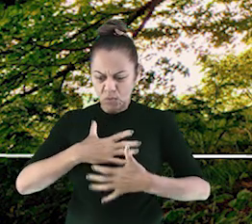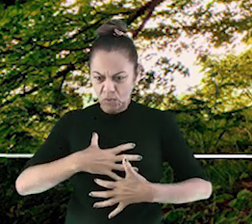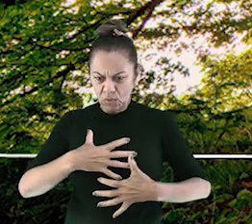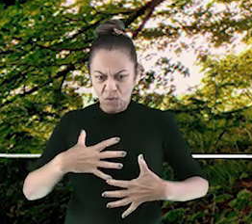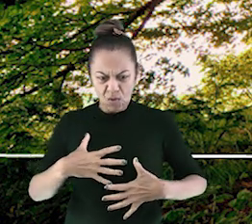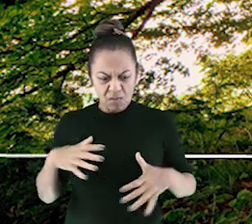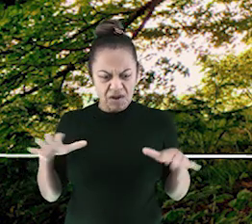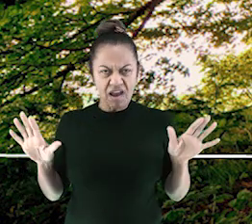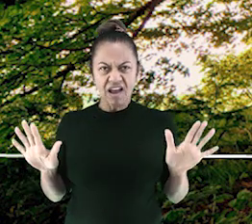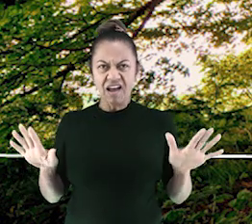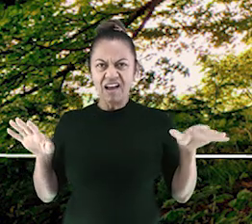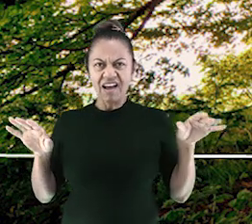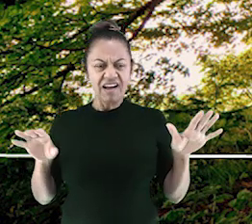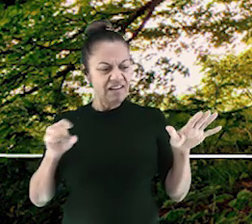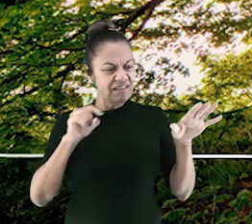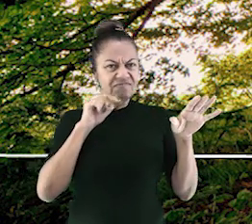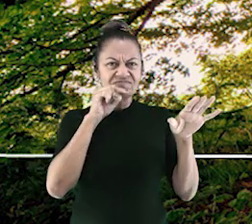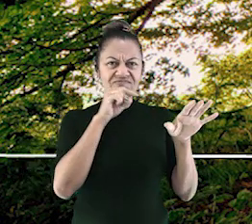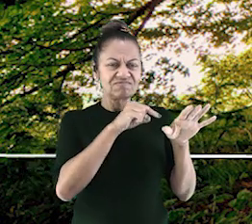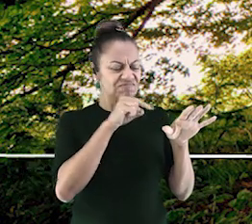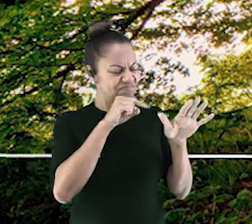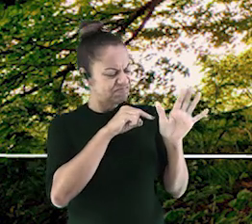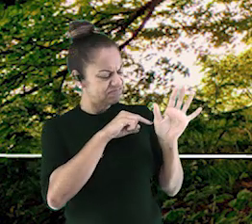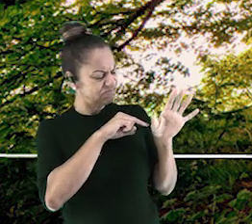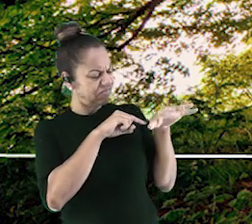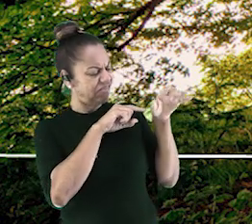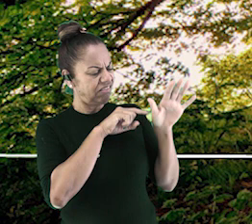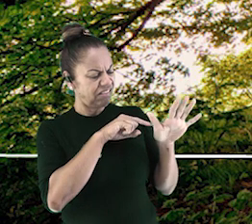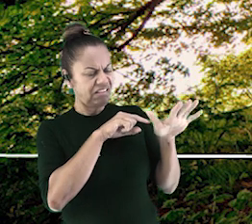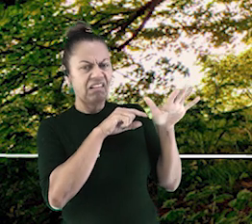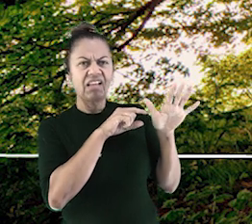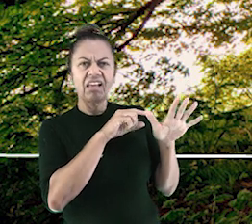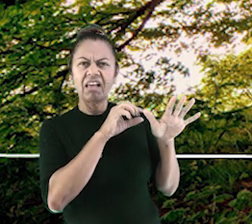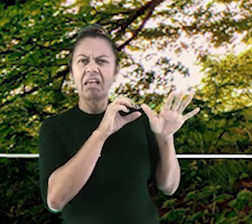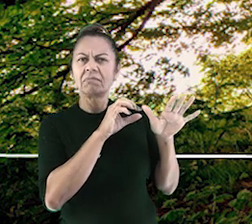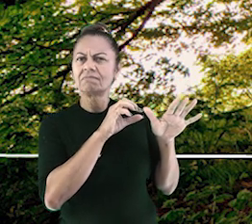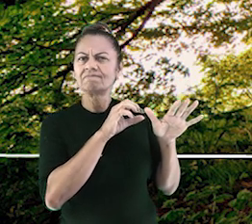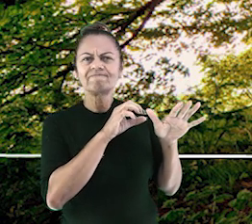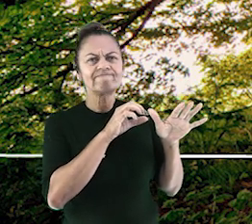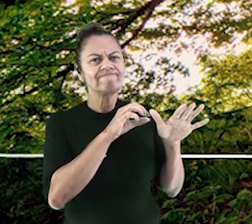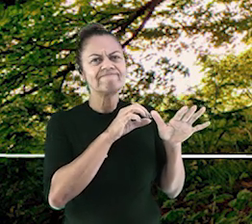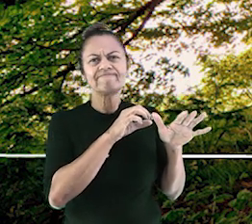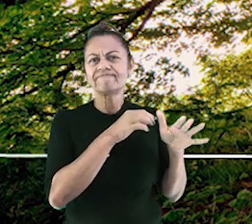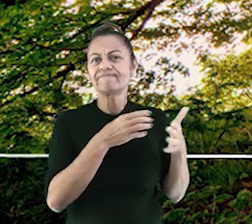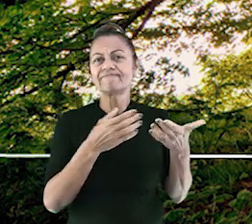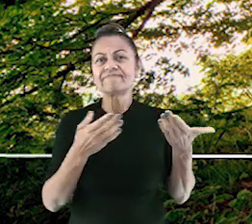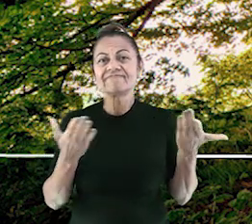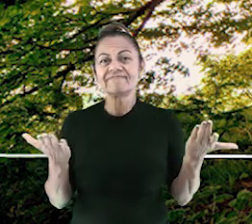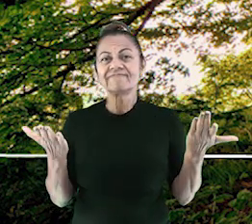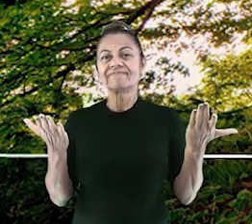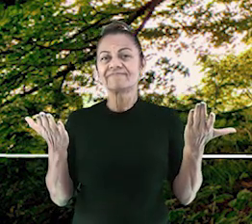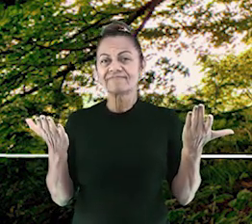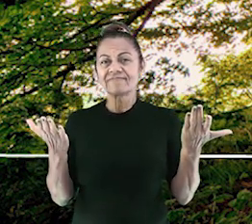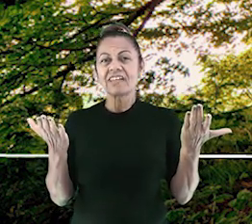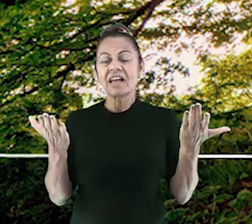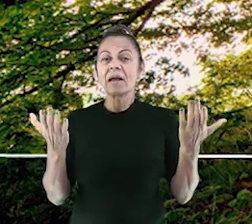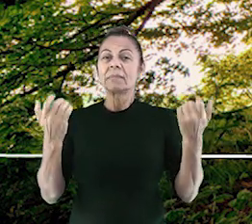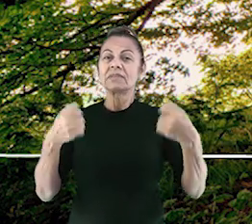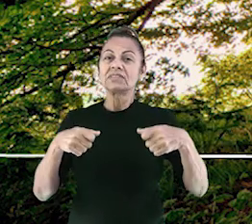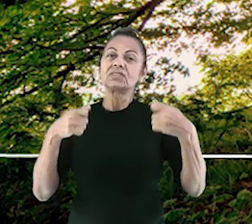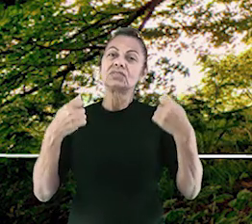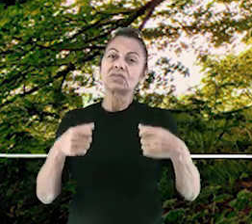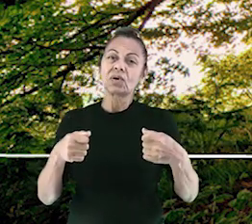pequenas pernas não estavam preparadas para voar naquele momento. E ele